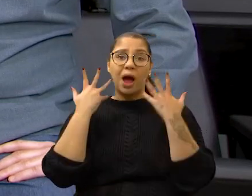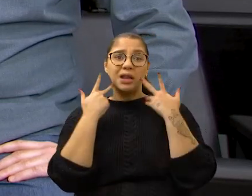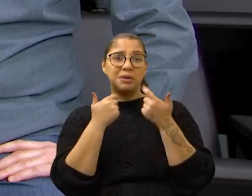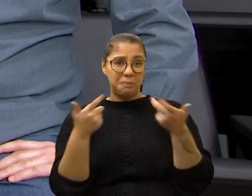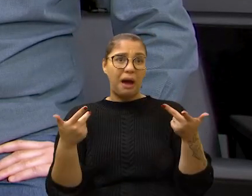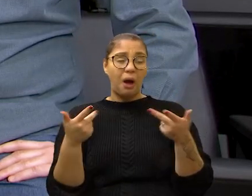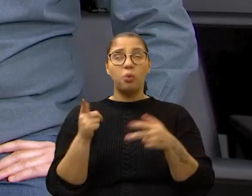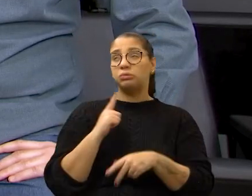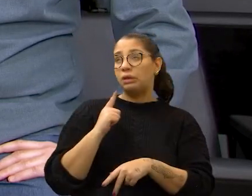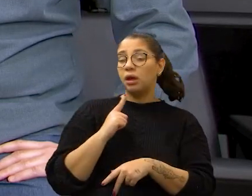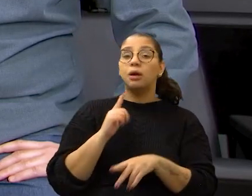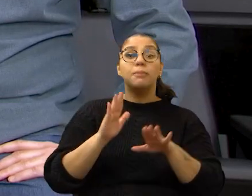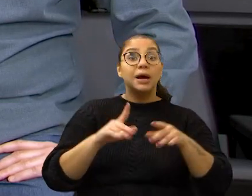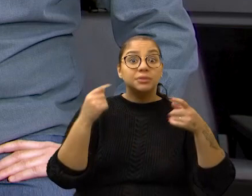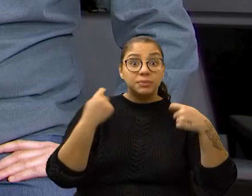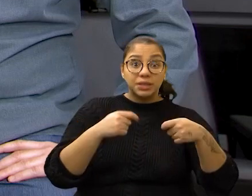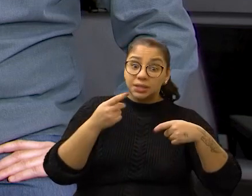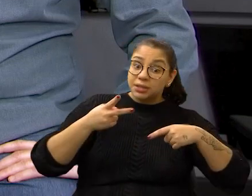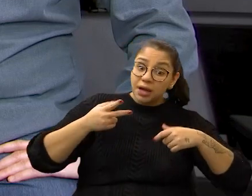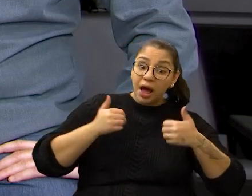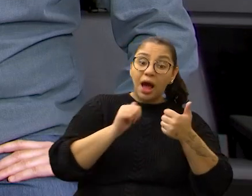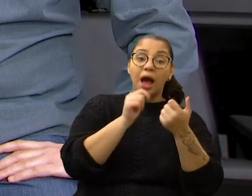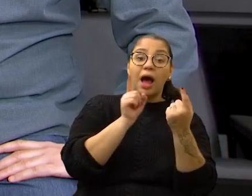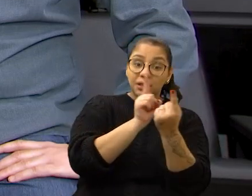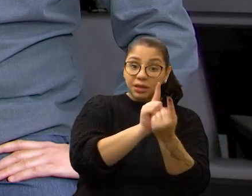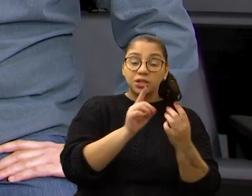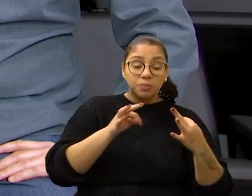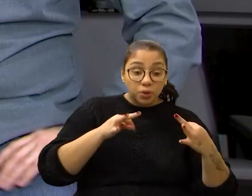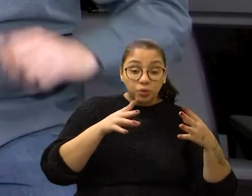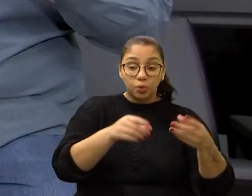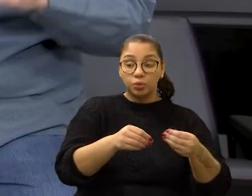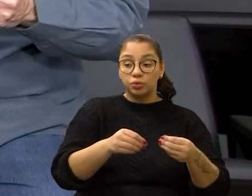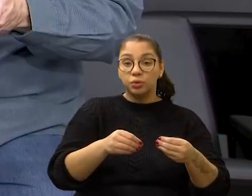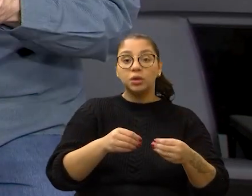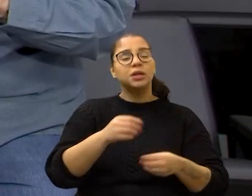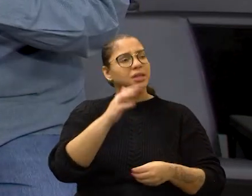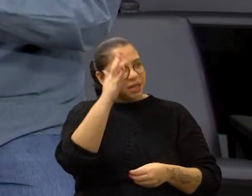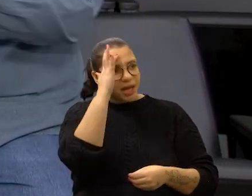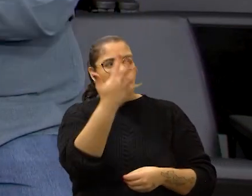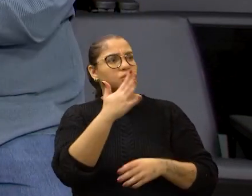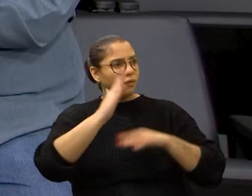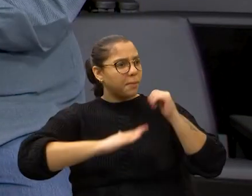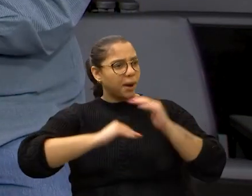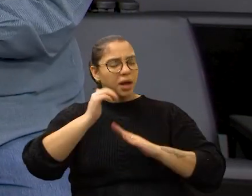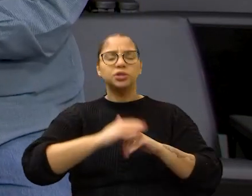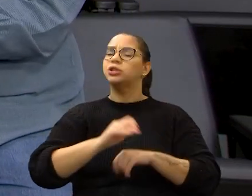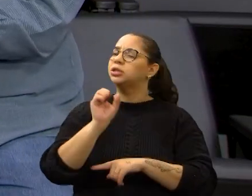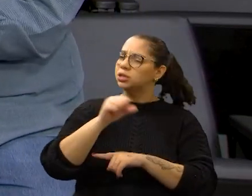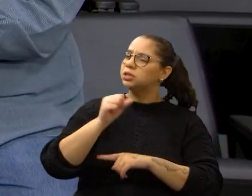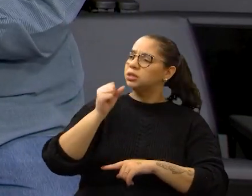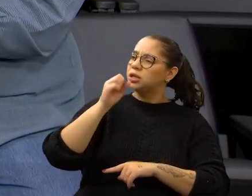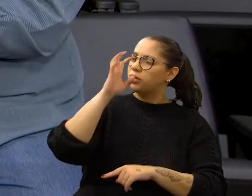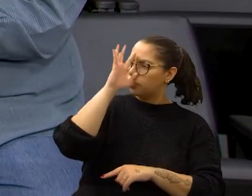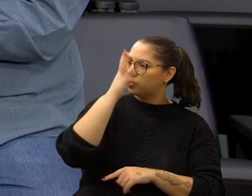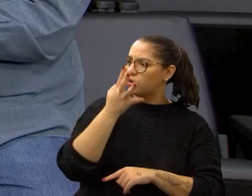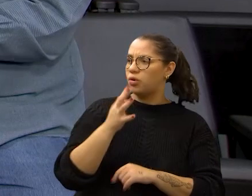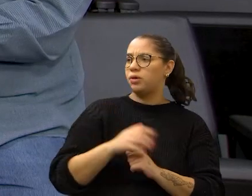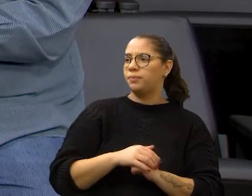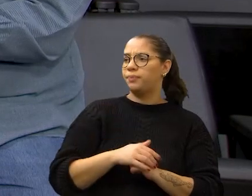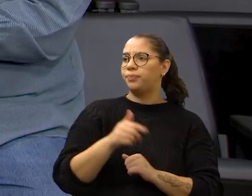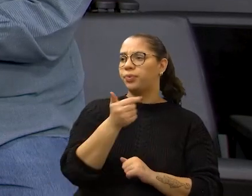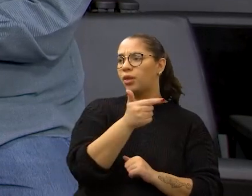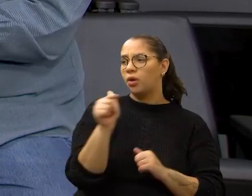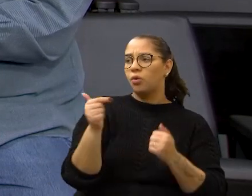mas tem que ter um SAMU animal que realmente acuda todos os animais que precisam. Funcione na Que prática. funcione, né? E